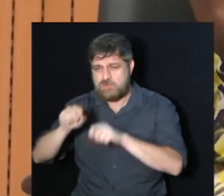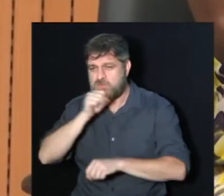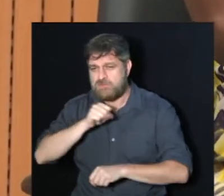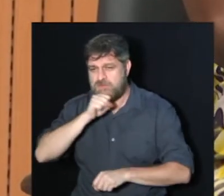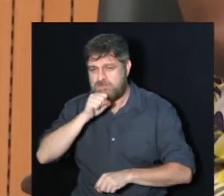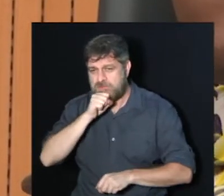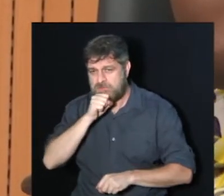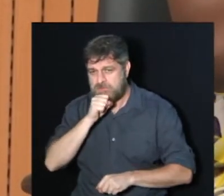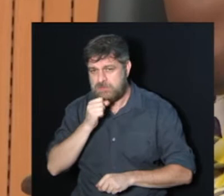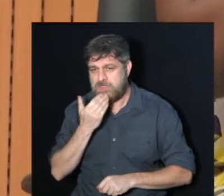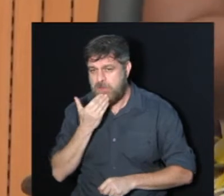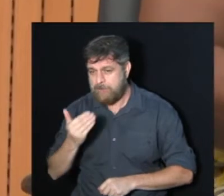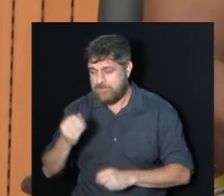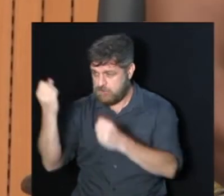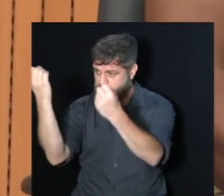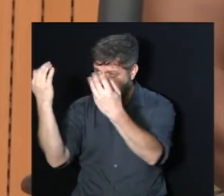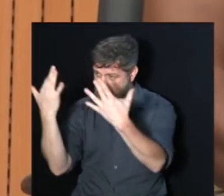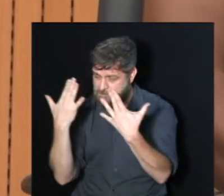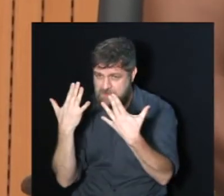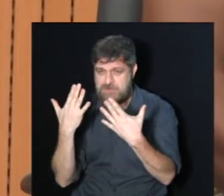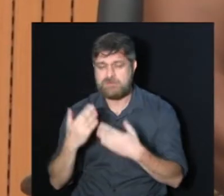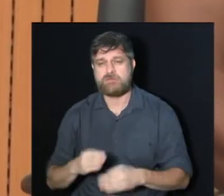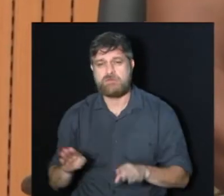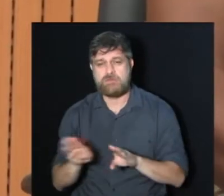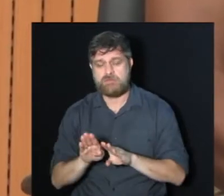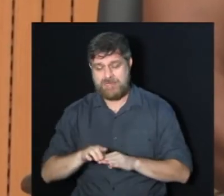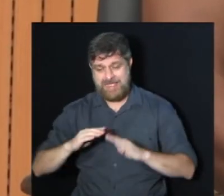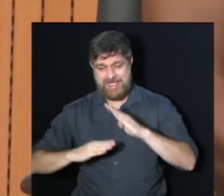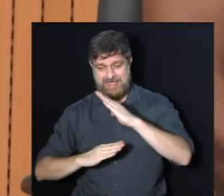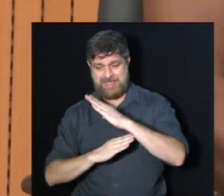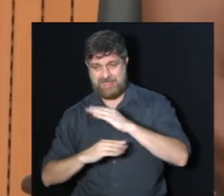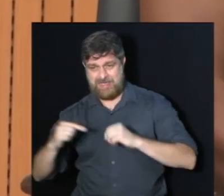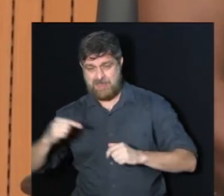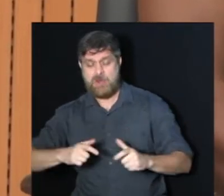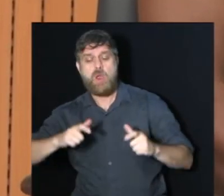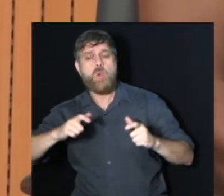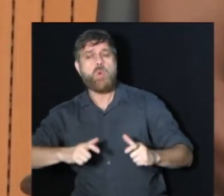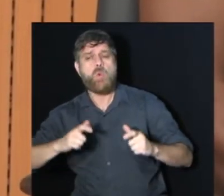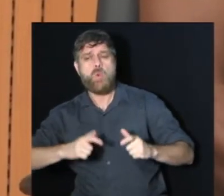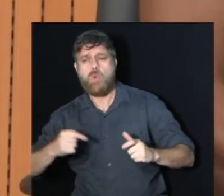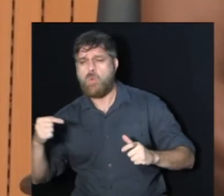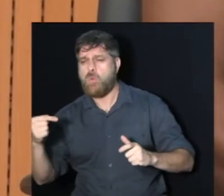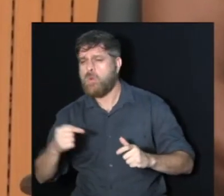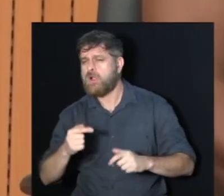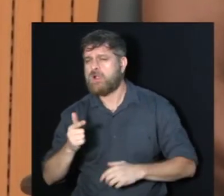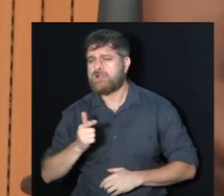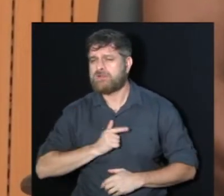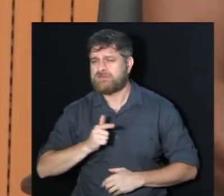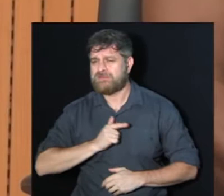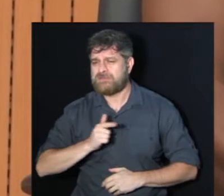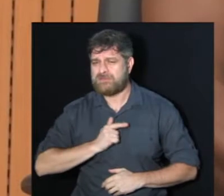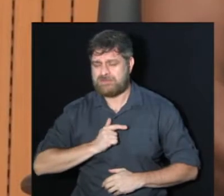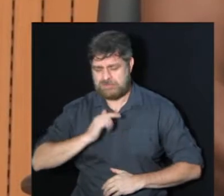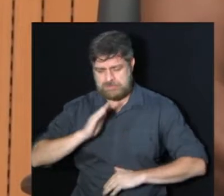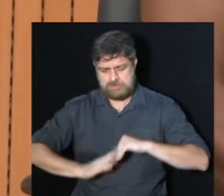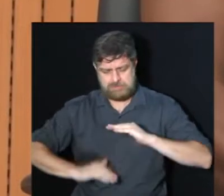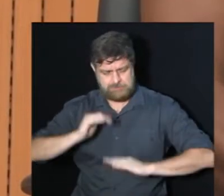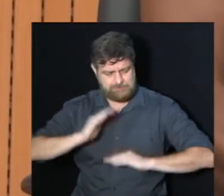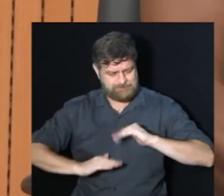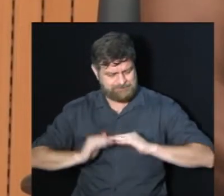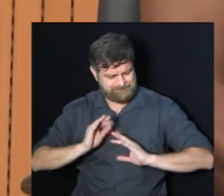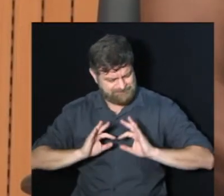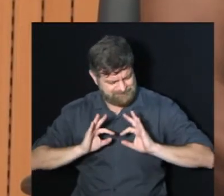mais novos, essa casa ela tem prestado um grande serviço.